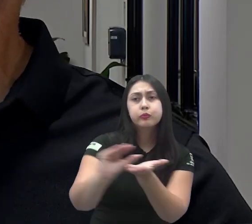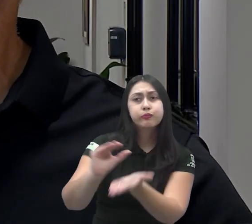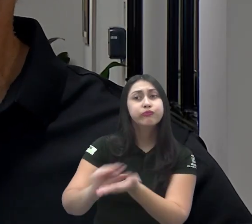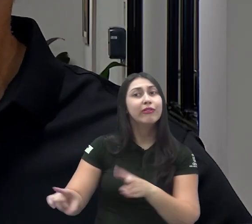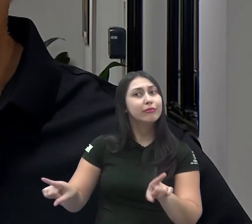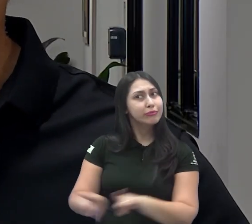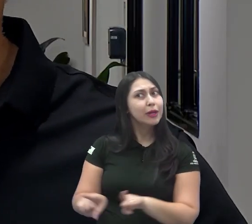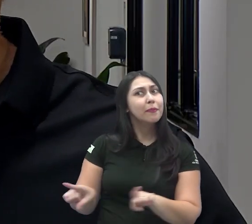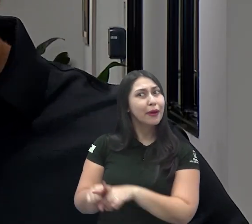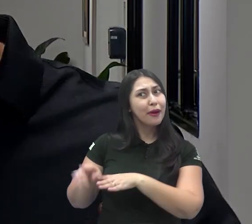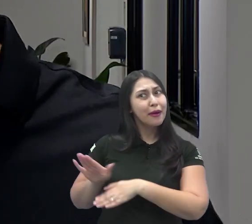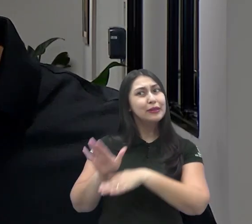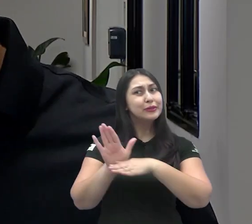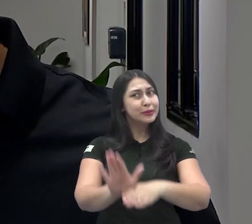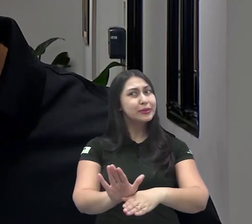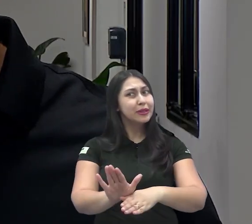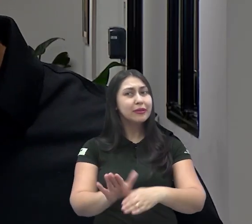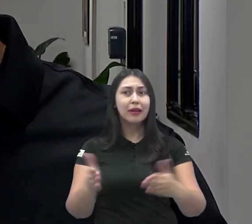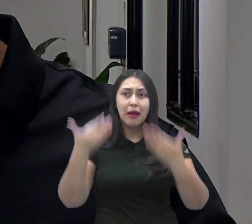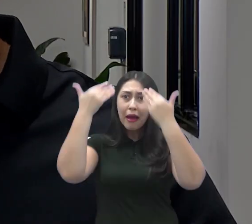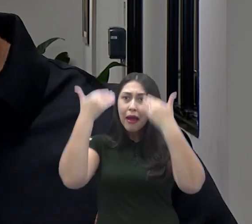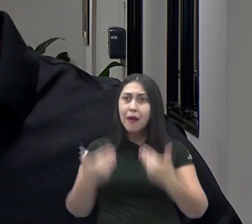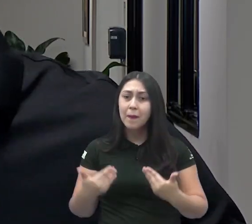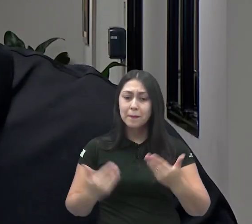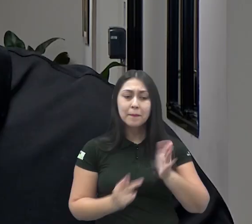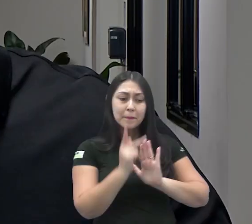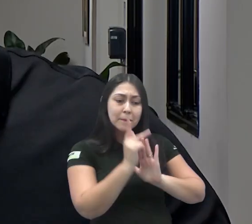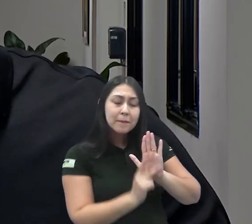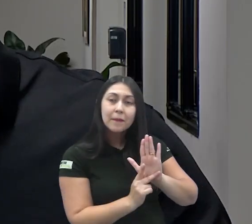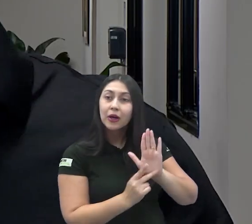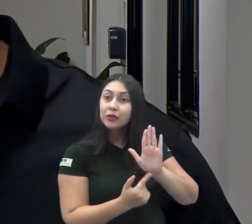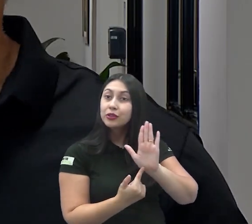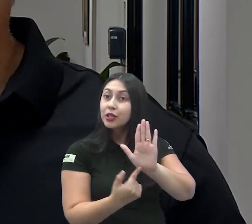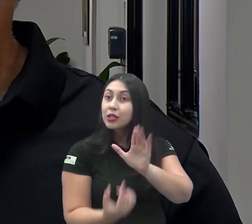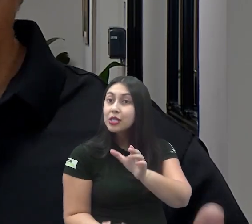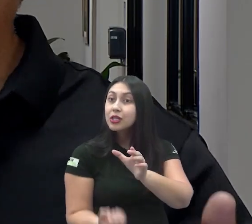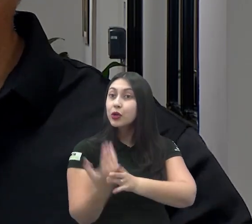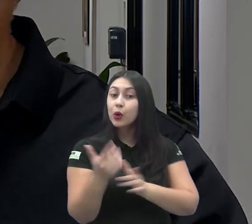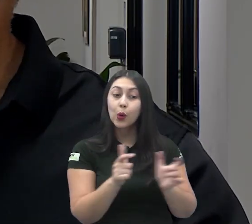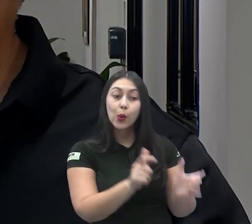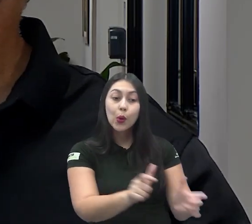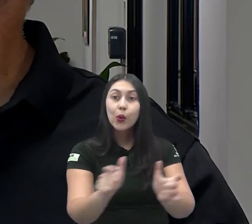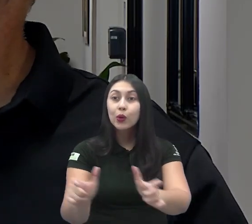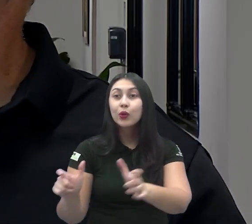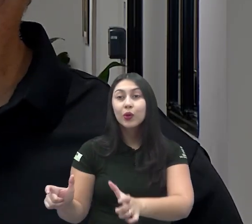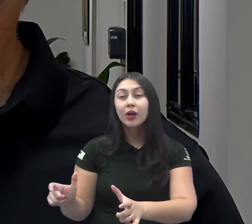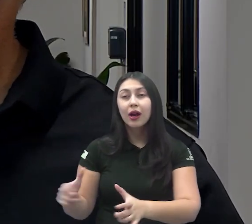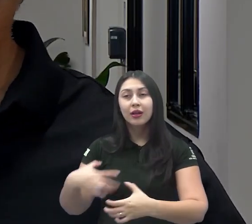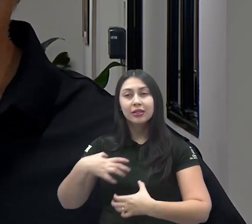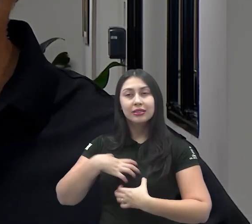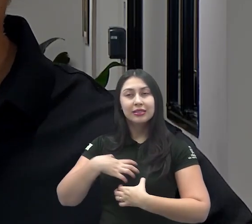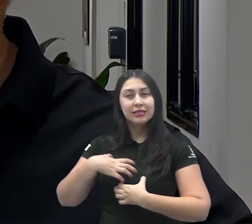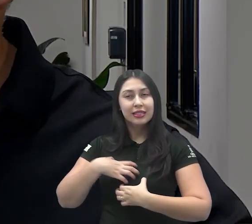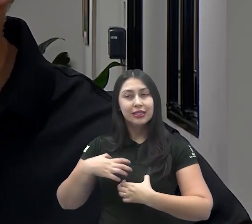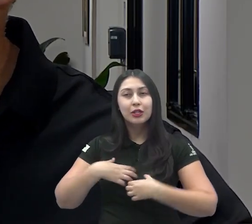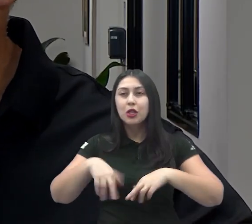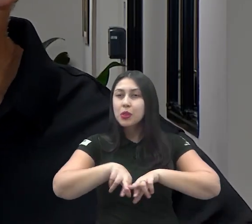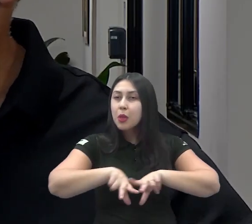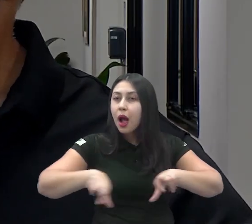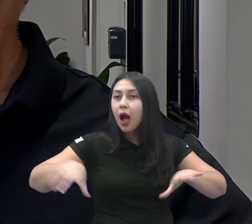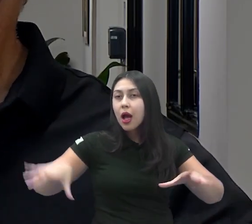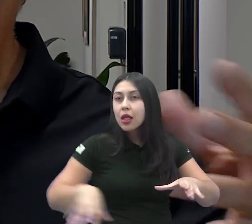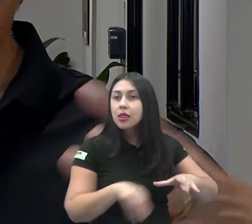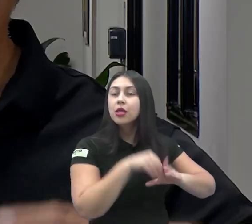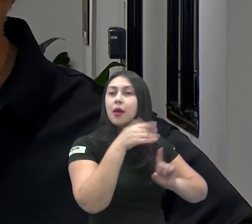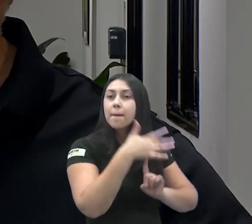para a implantação no município, também fazer a nossa parte, né? Falando aqui do meu projeto, que criou tanto os espaços sensoriais,